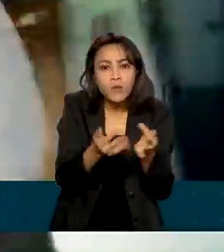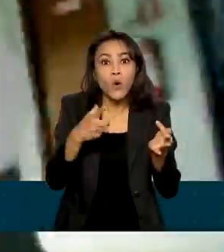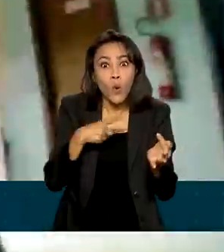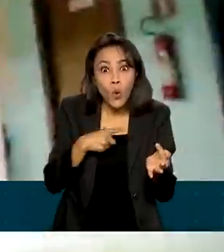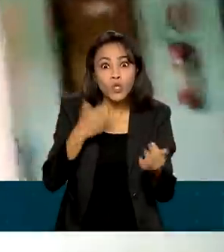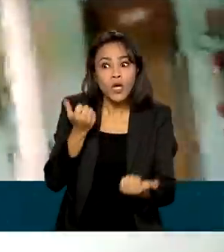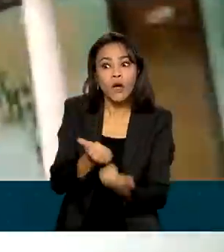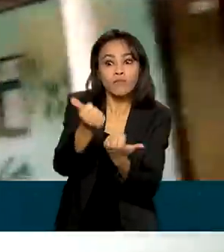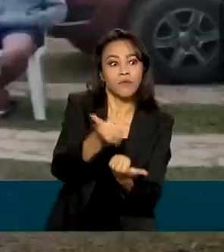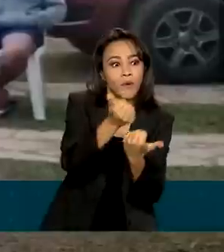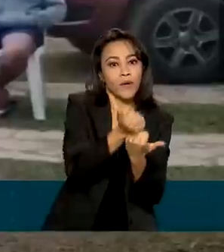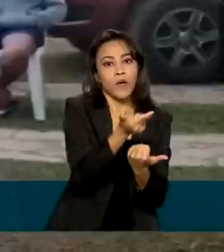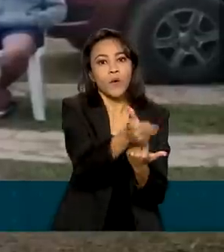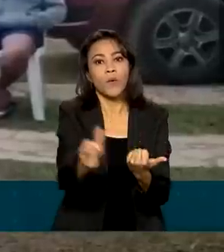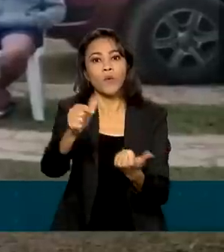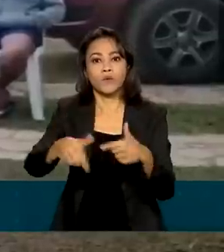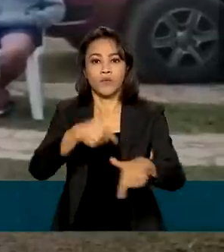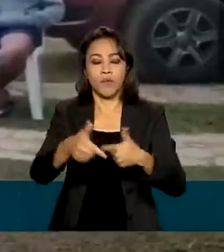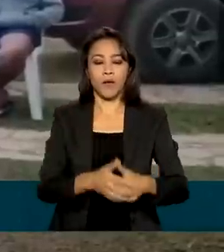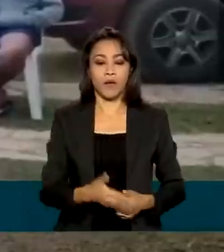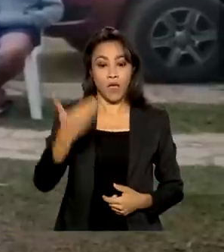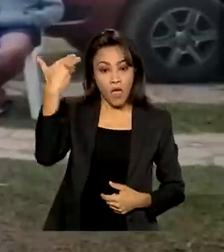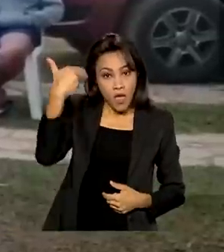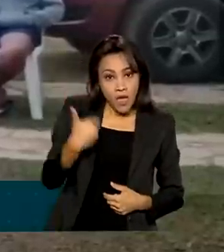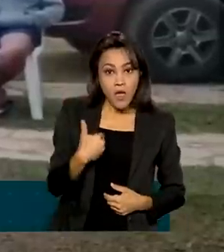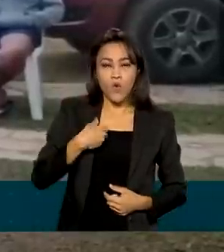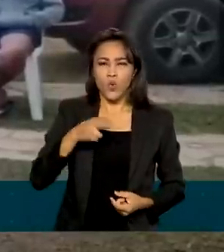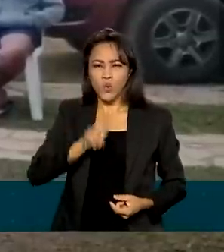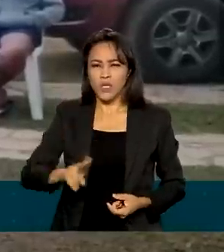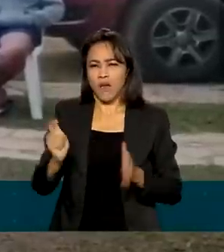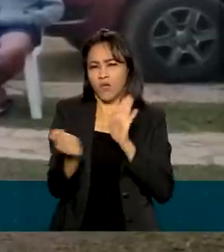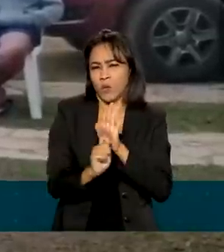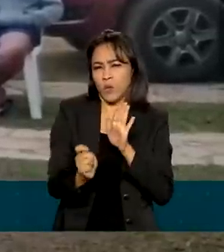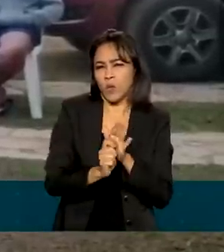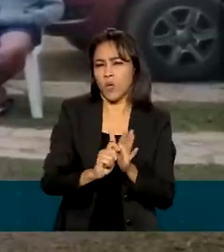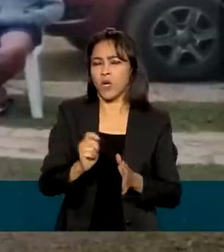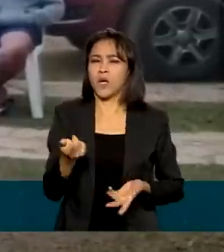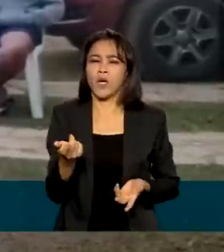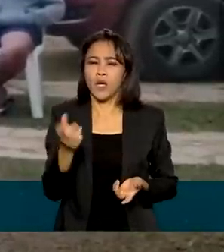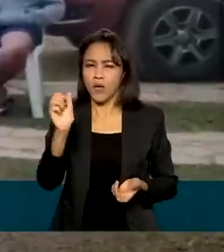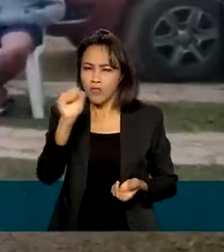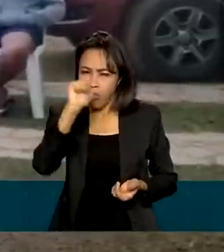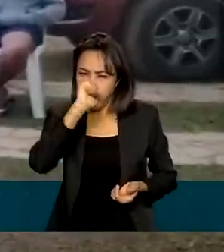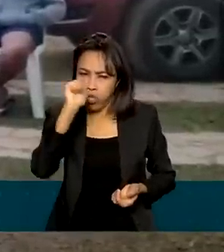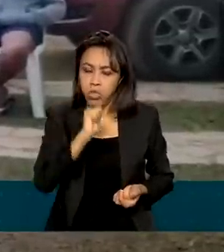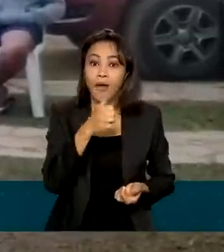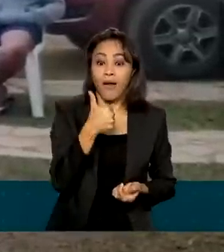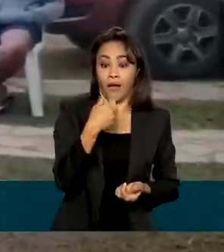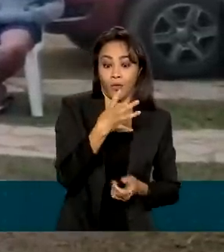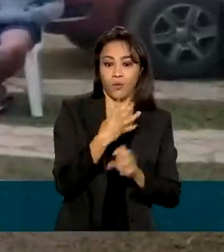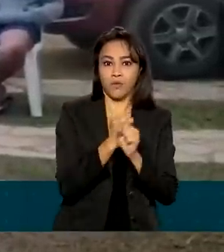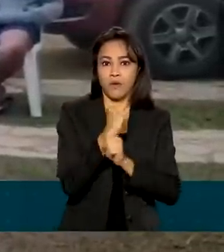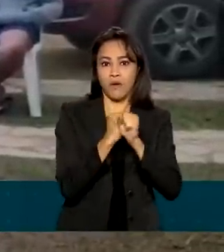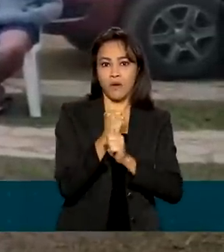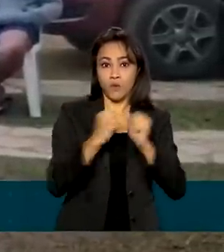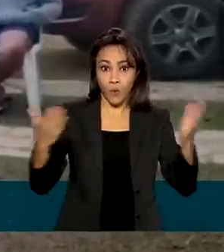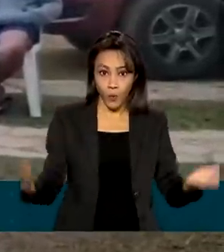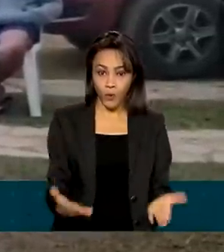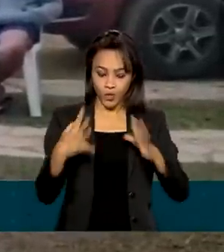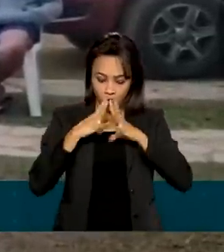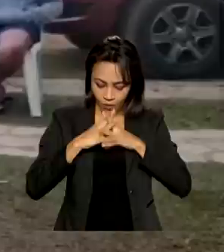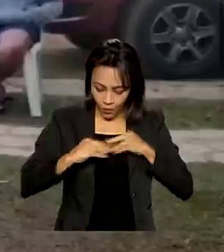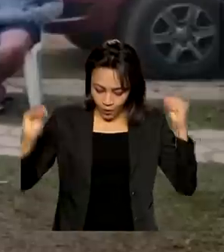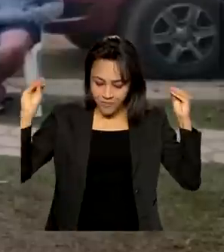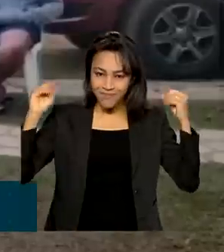de dependentes eu sou uma pessoa abstinente de algo que drogas há mais de 14 anos me recuperei em comunidade terapêutica e